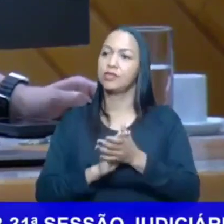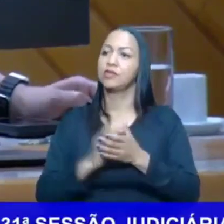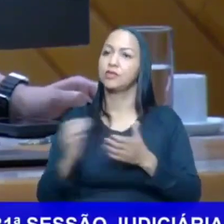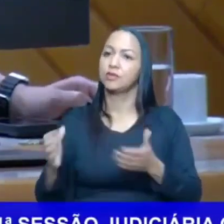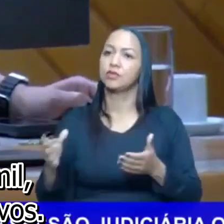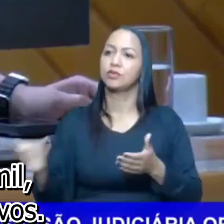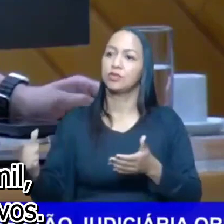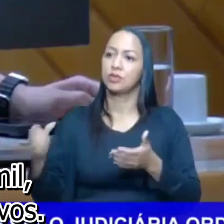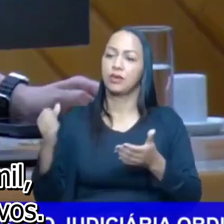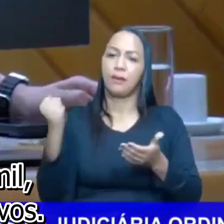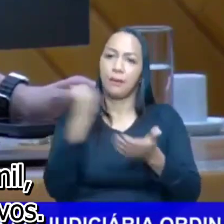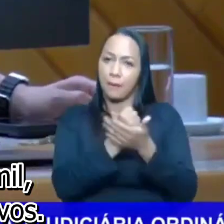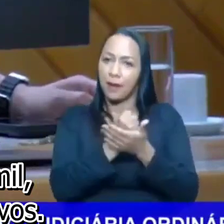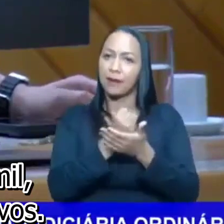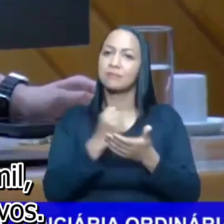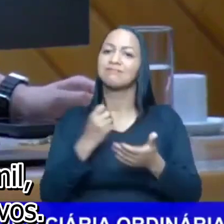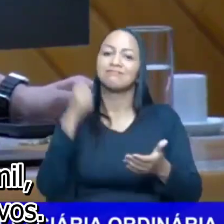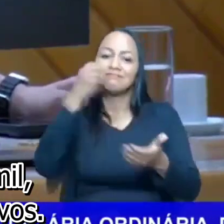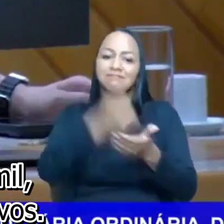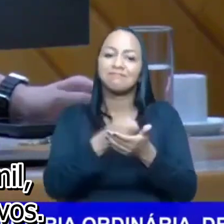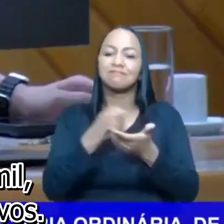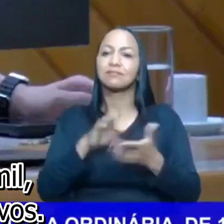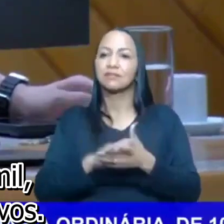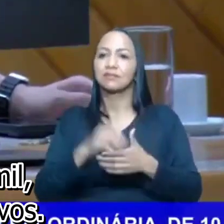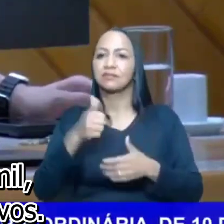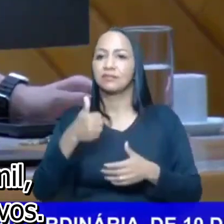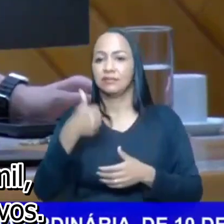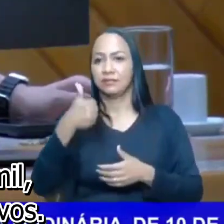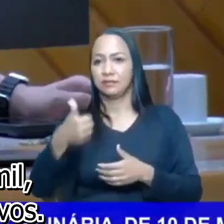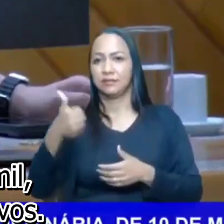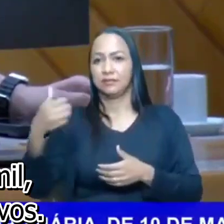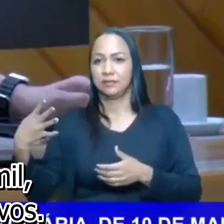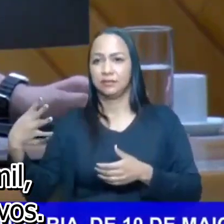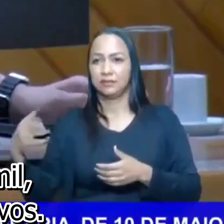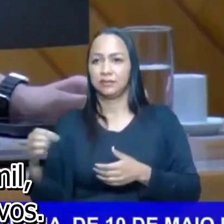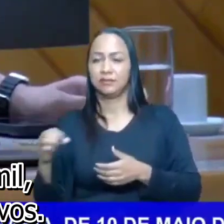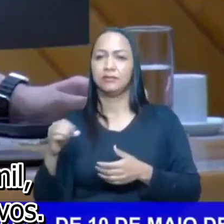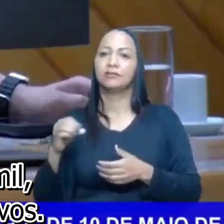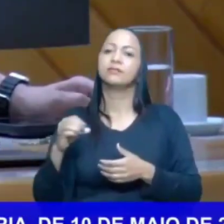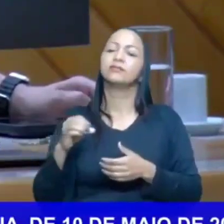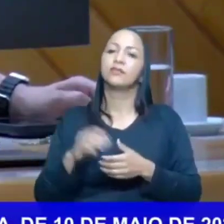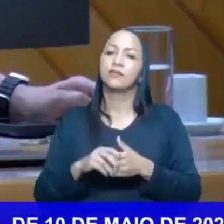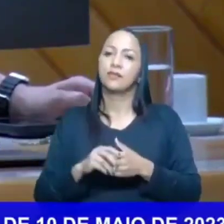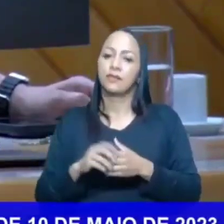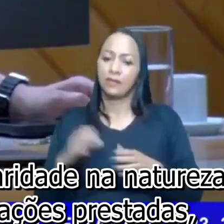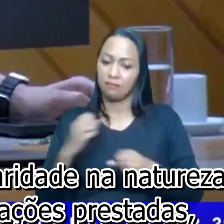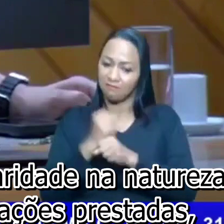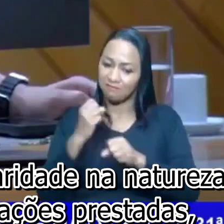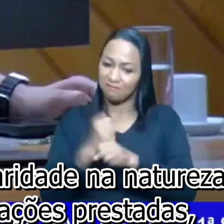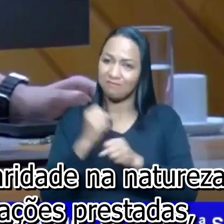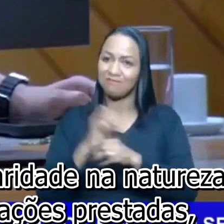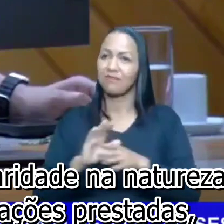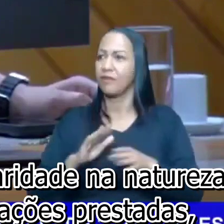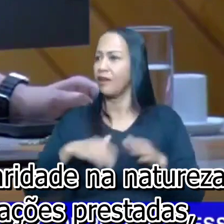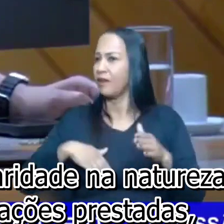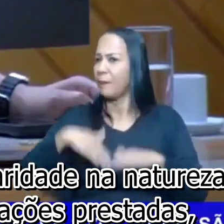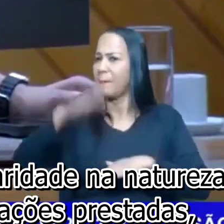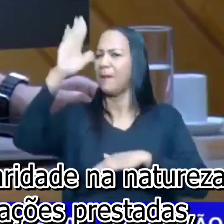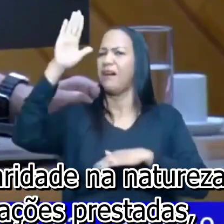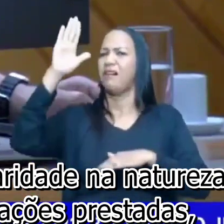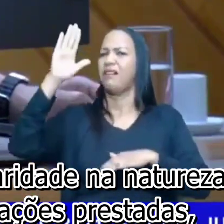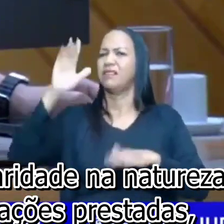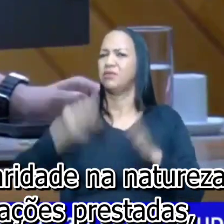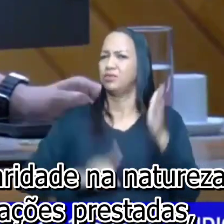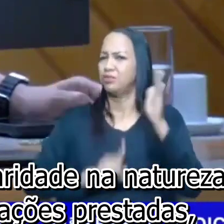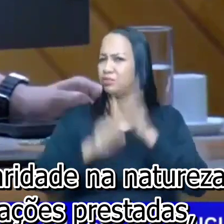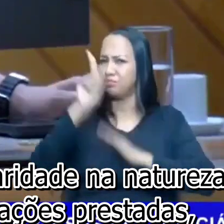despesas no valor de R$ 49.114,66. O montante, para além do expressivo, representa